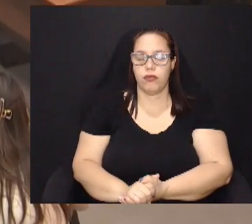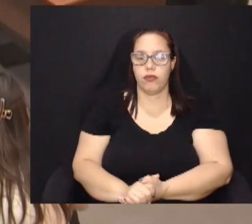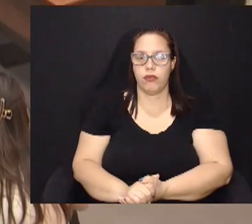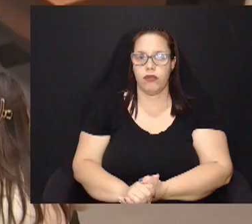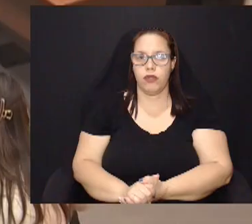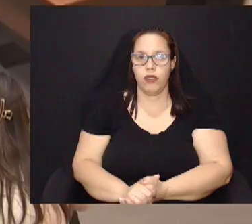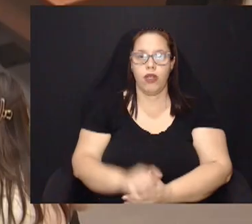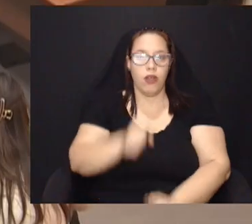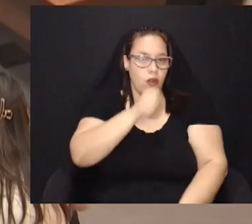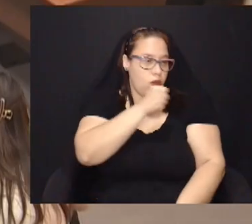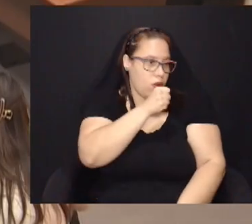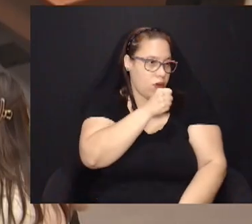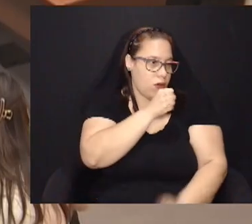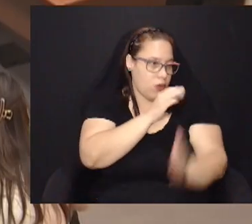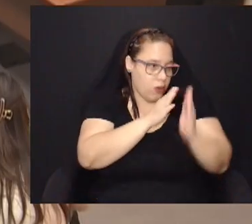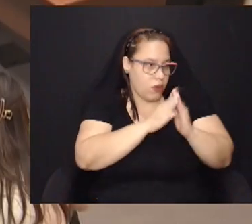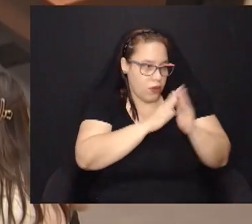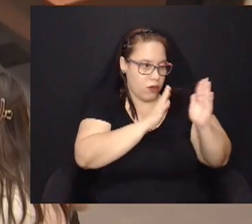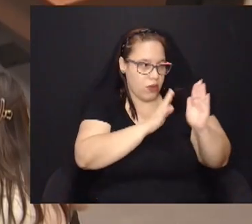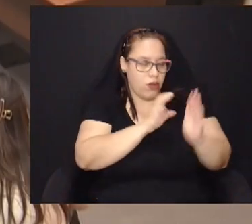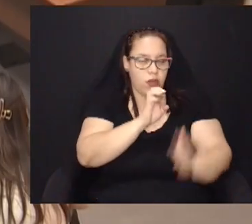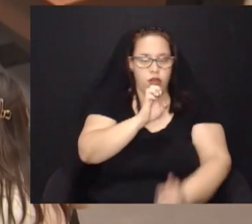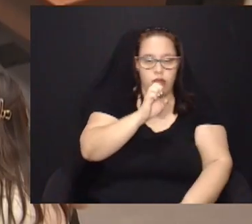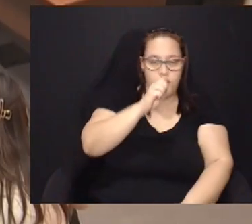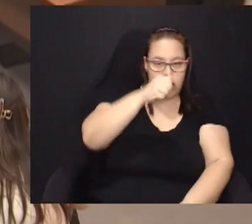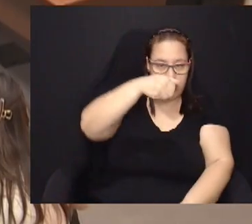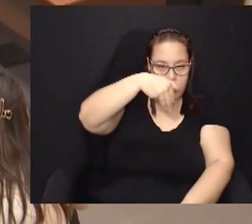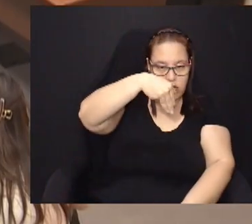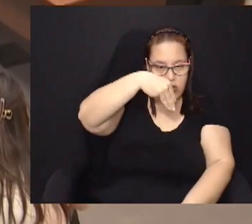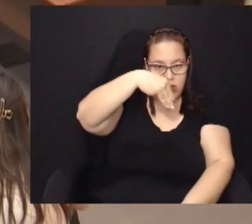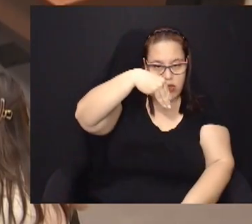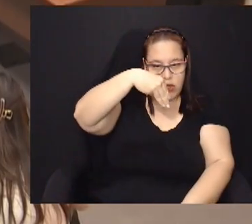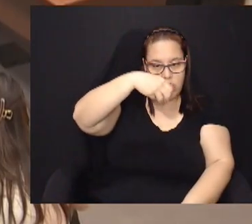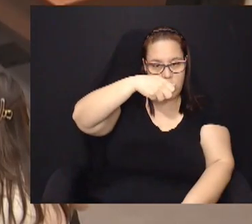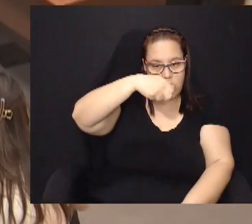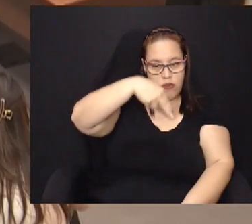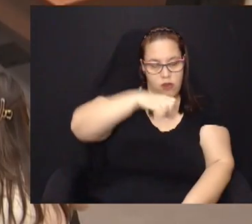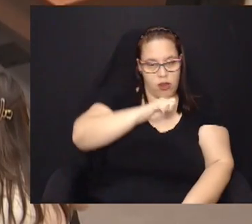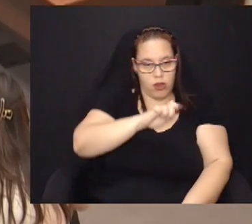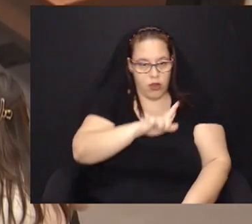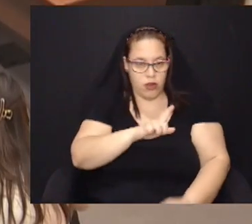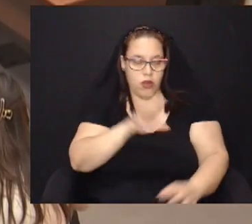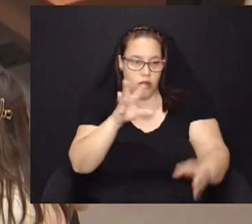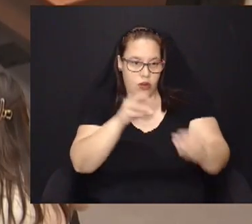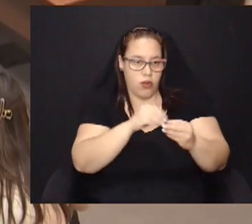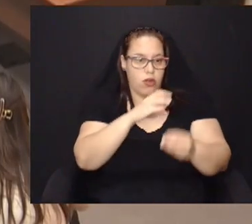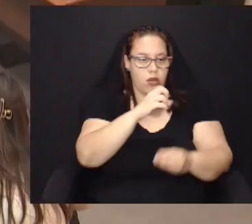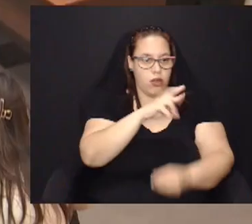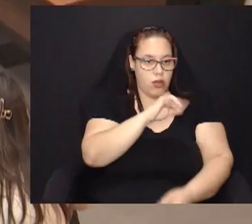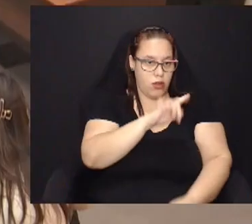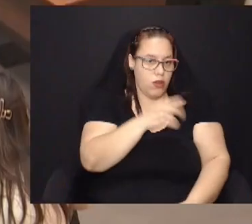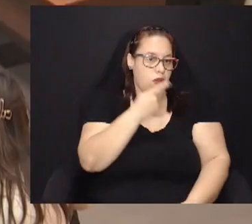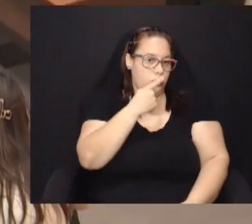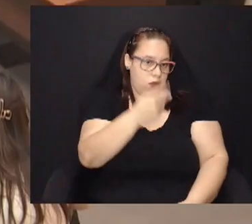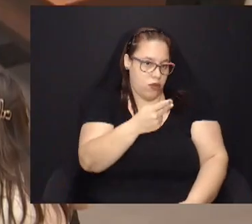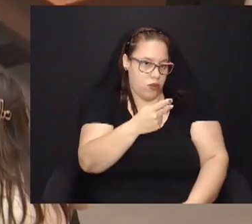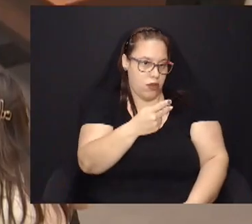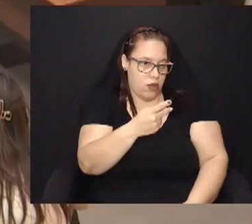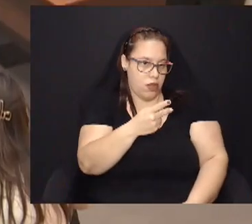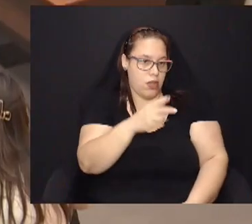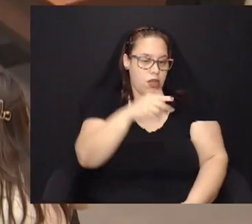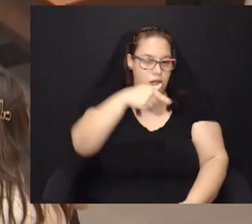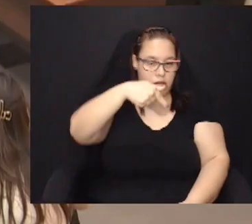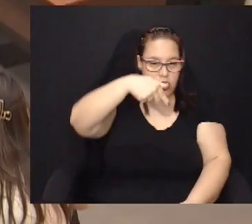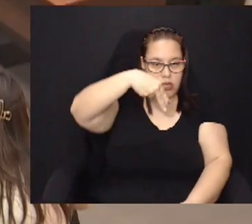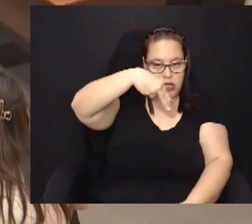microfone, fazendo favor, o nome, por favor. Emanuel, do urbanismo. Só para complementar o que a Carol falou, quando a gente fala de KNAI, é